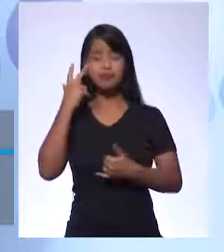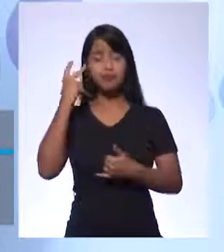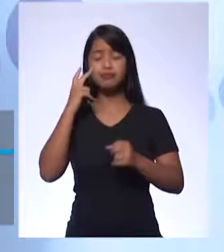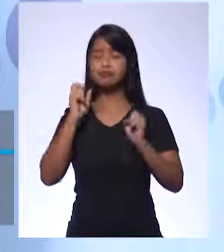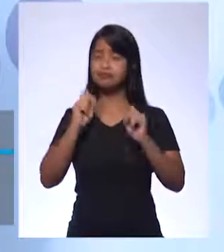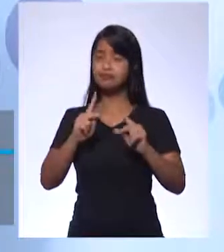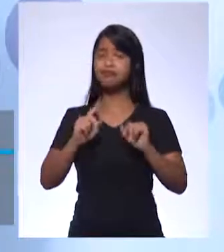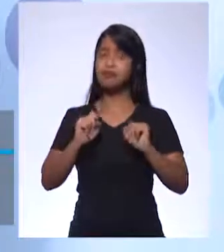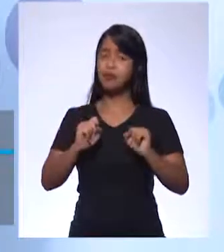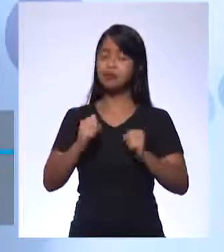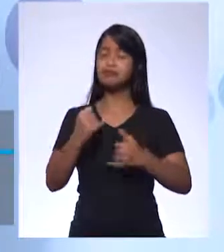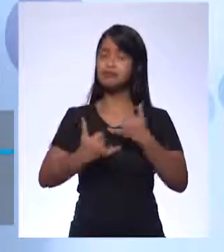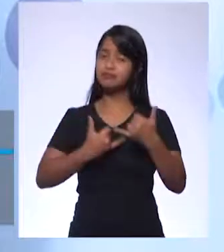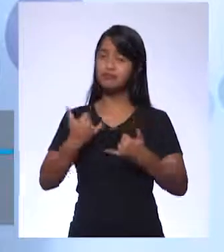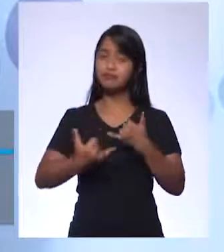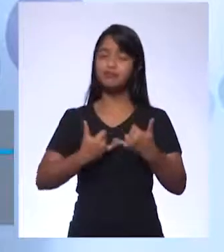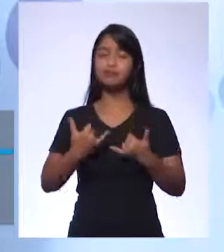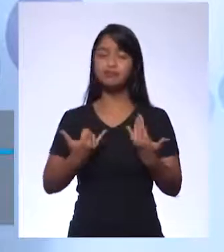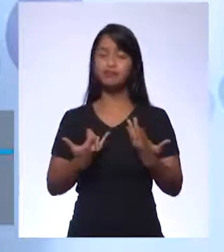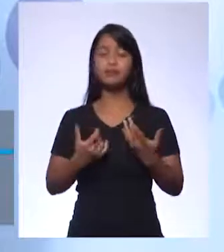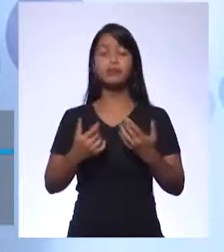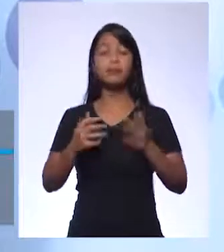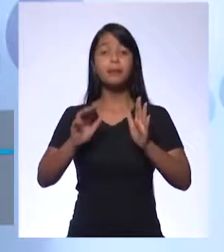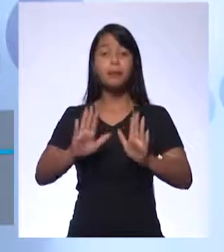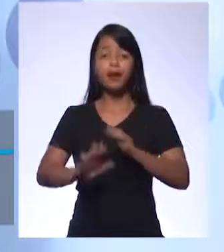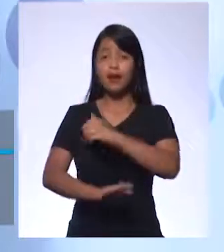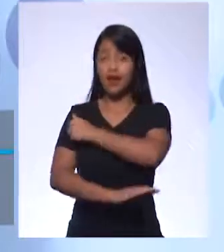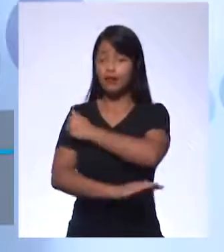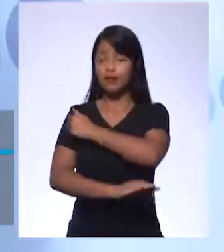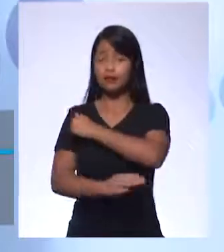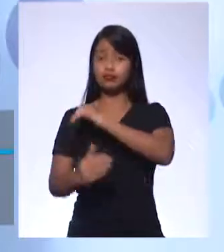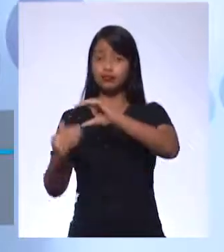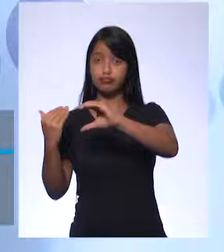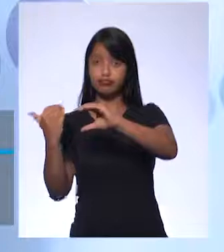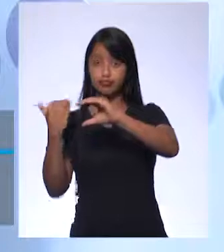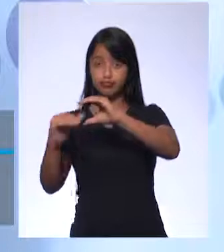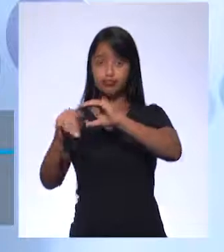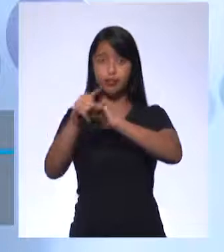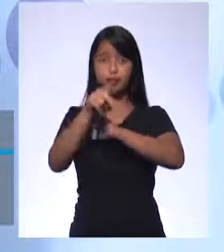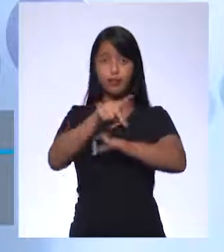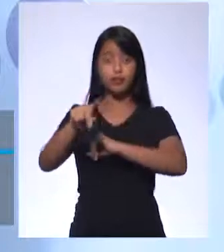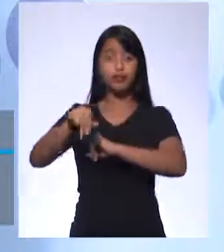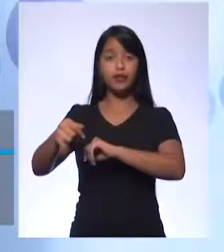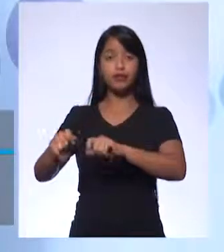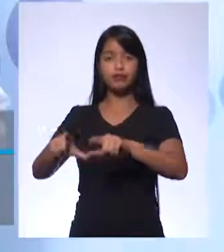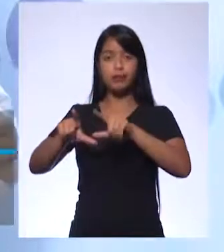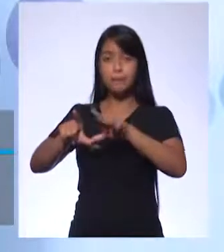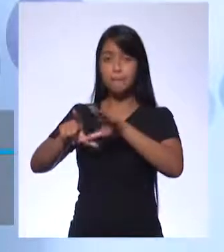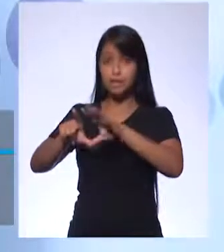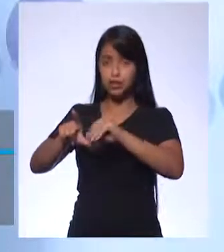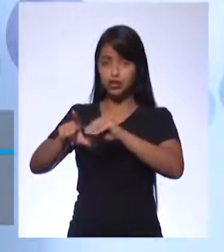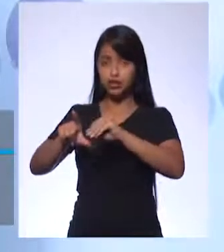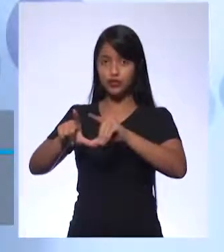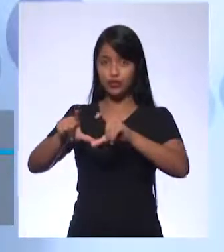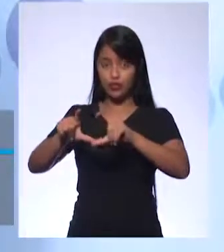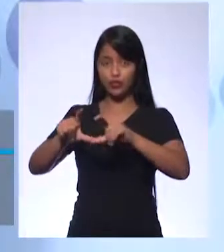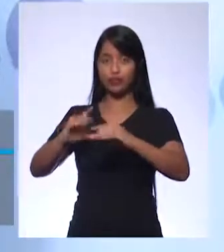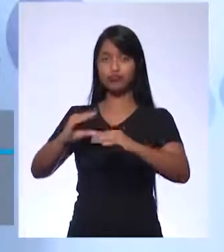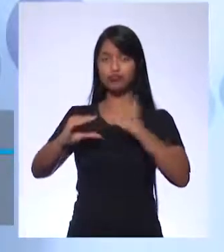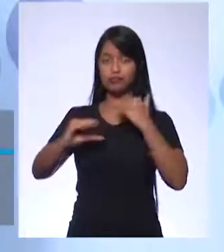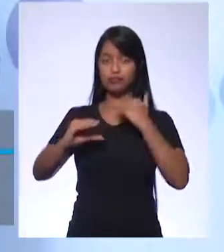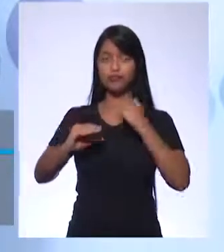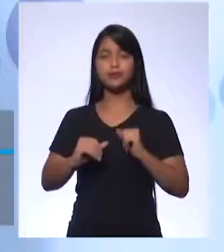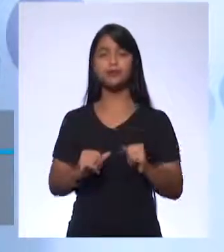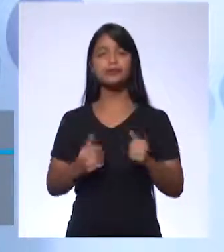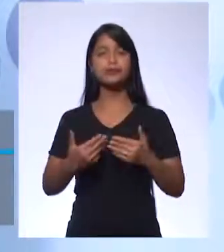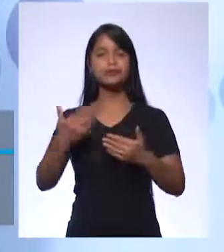que mande. Você pode printar, né, o que o aluno colocou e mandar para a gente, não tem problema, tá bom? Porque nas aulas anteriores, alguns